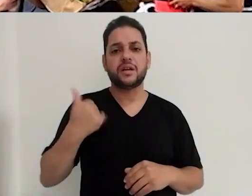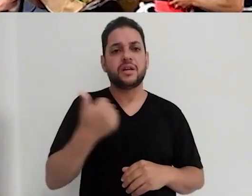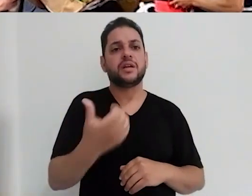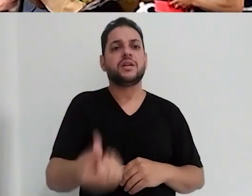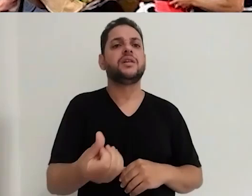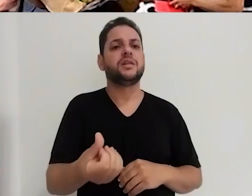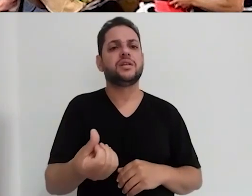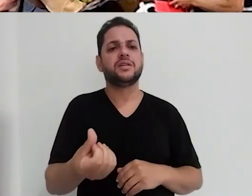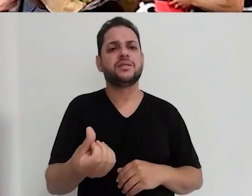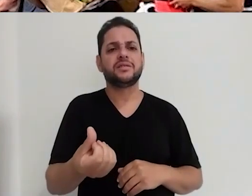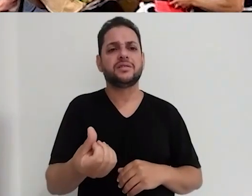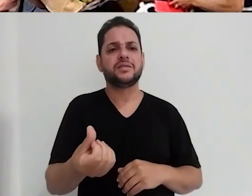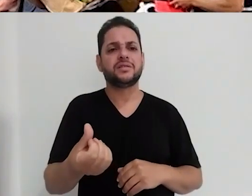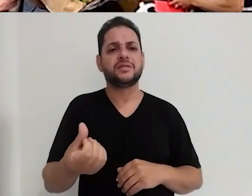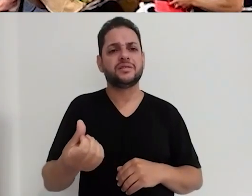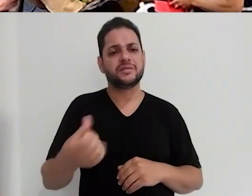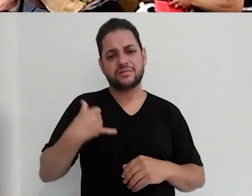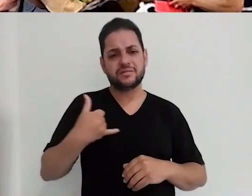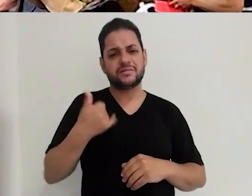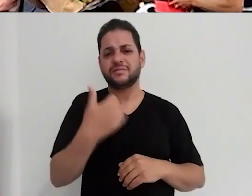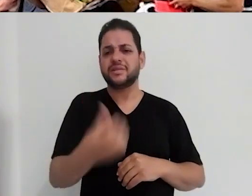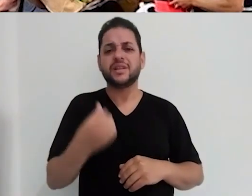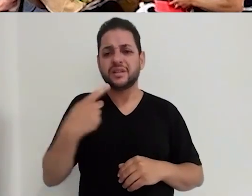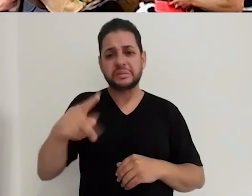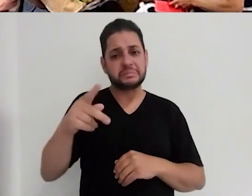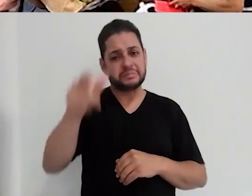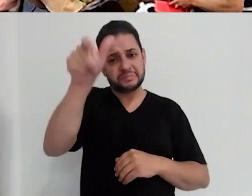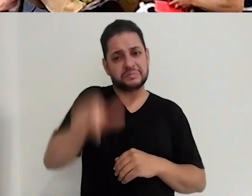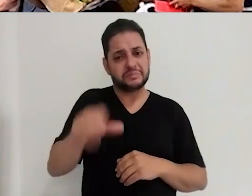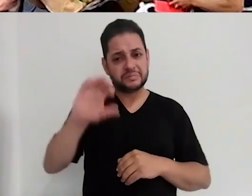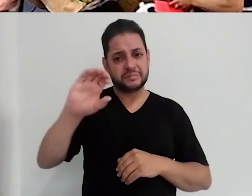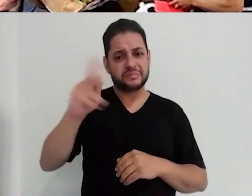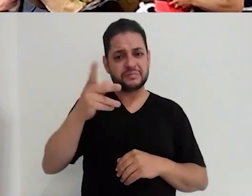maluca, essa coisa do Champinha é uma coisa realmente maluca e